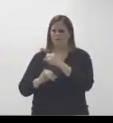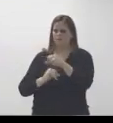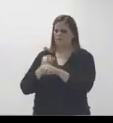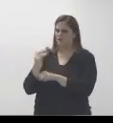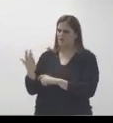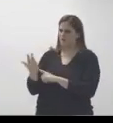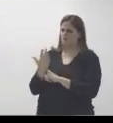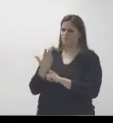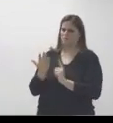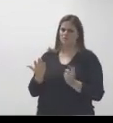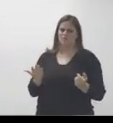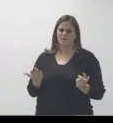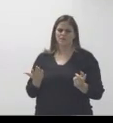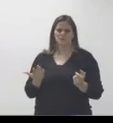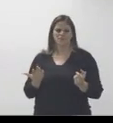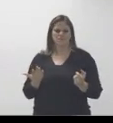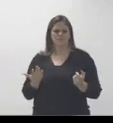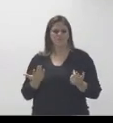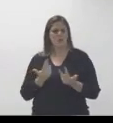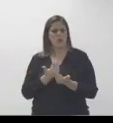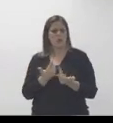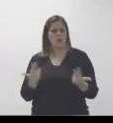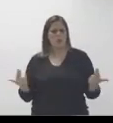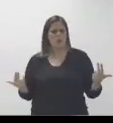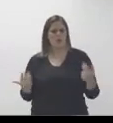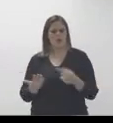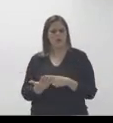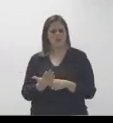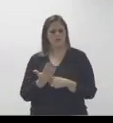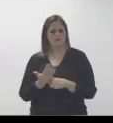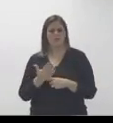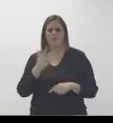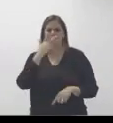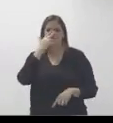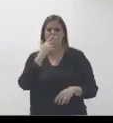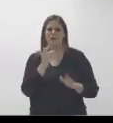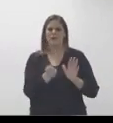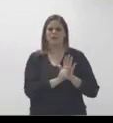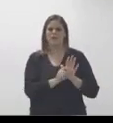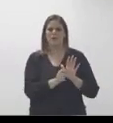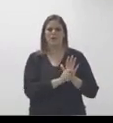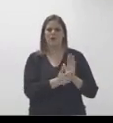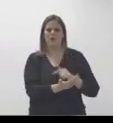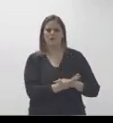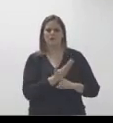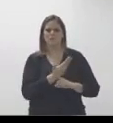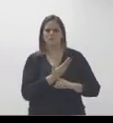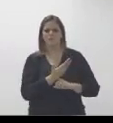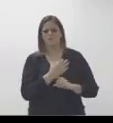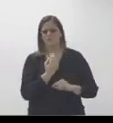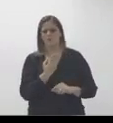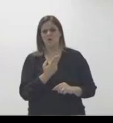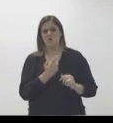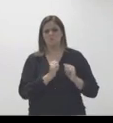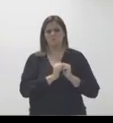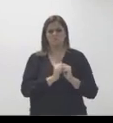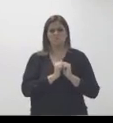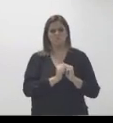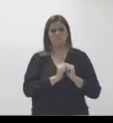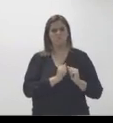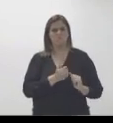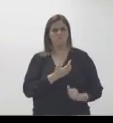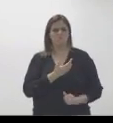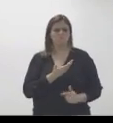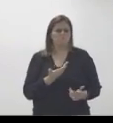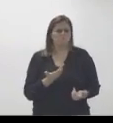acaba sendo um uma companhia em muitas vezes né mas não só de vista da droga lícita também é uma companhia para muitas situações